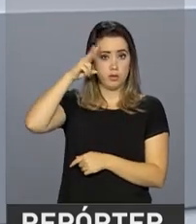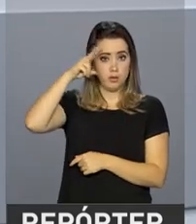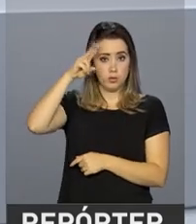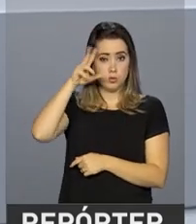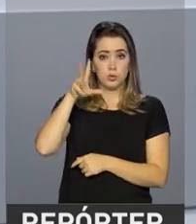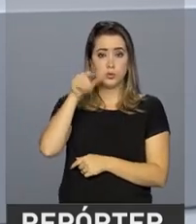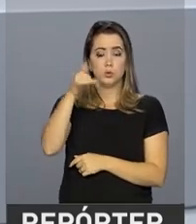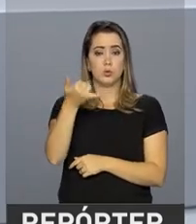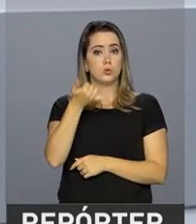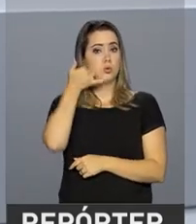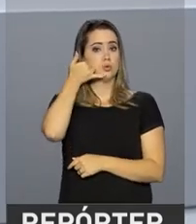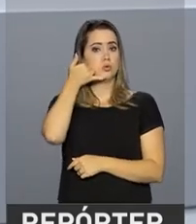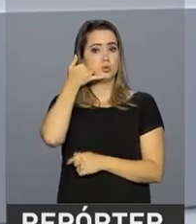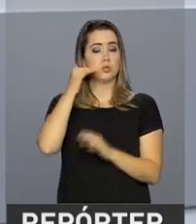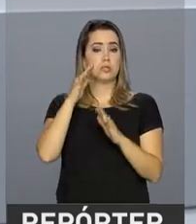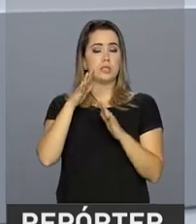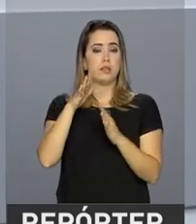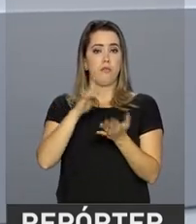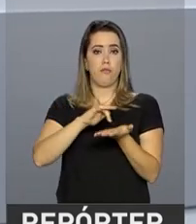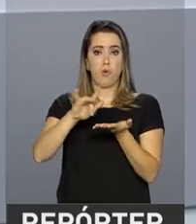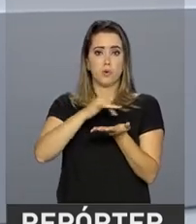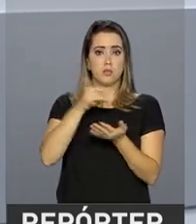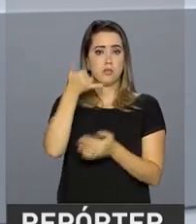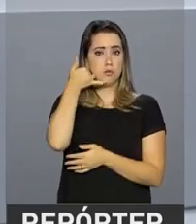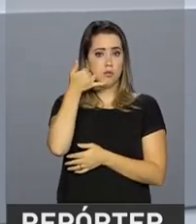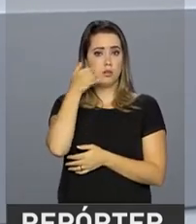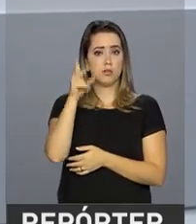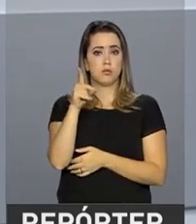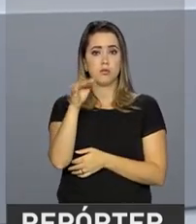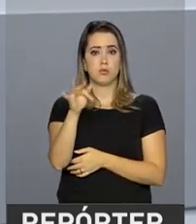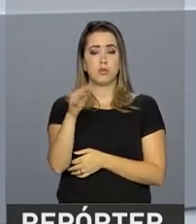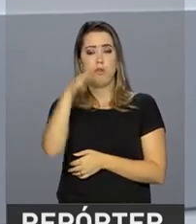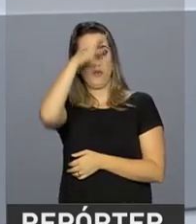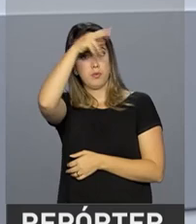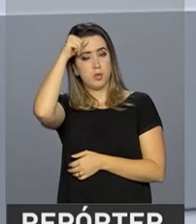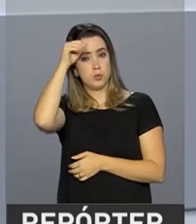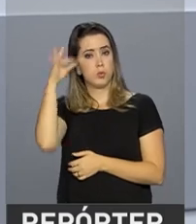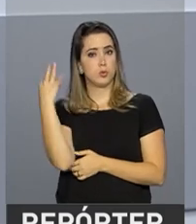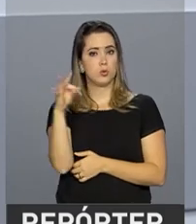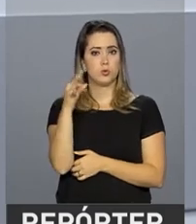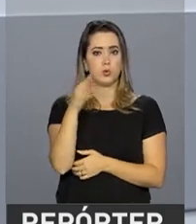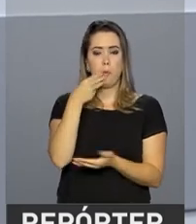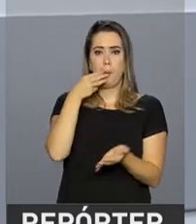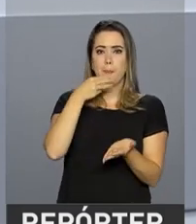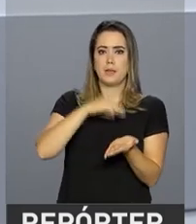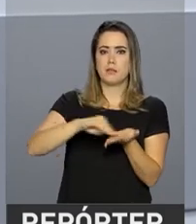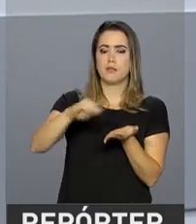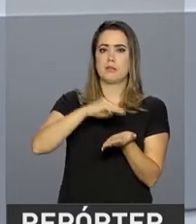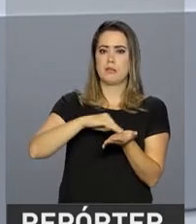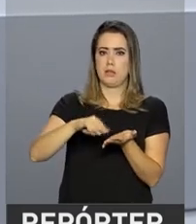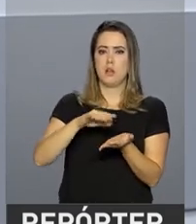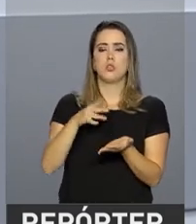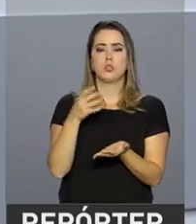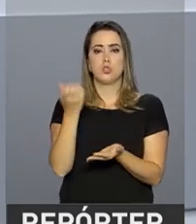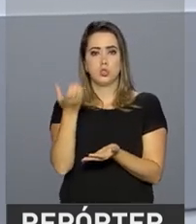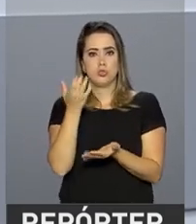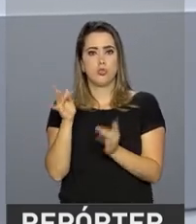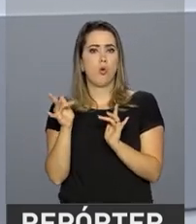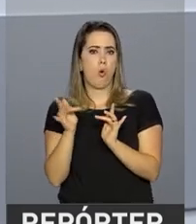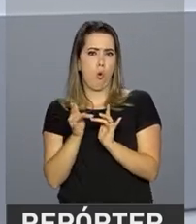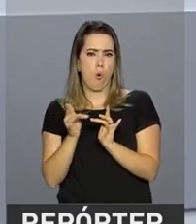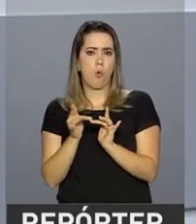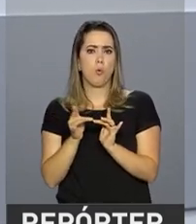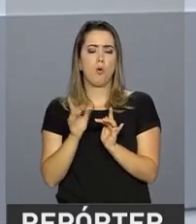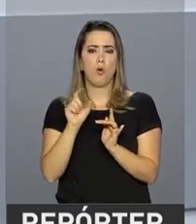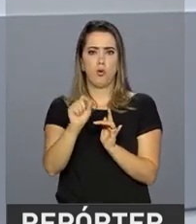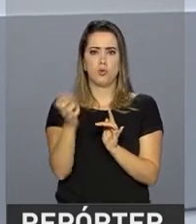todos os telefones celulares ativos no df mato grosso e tocantins vão receber uma mensagem de cadastro caso o cidadão